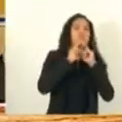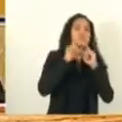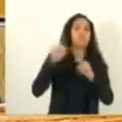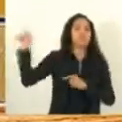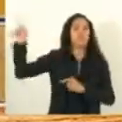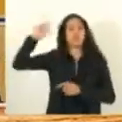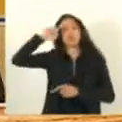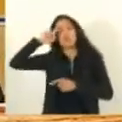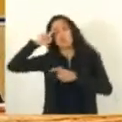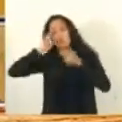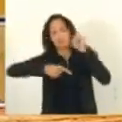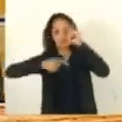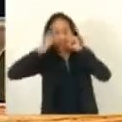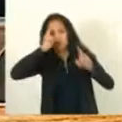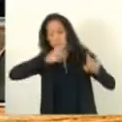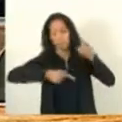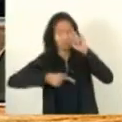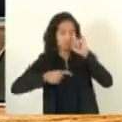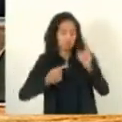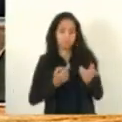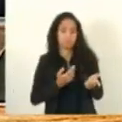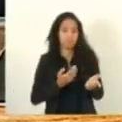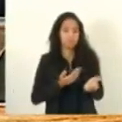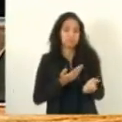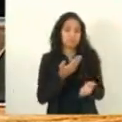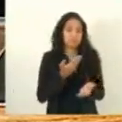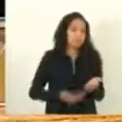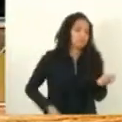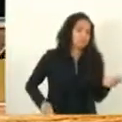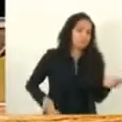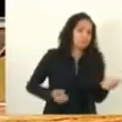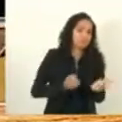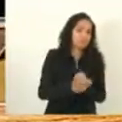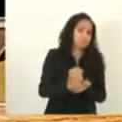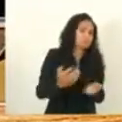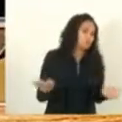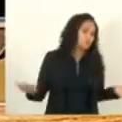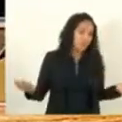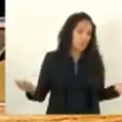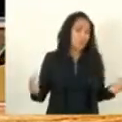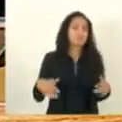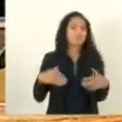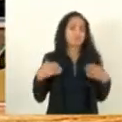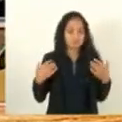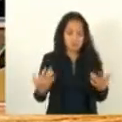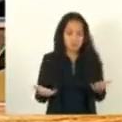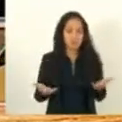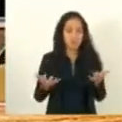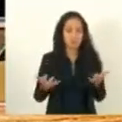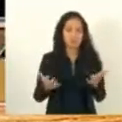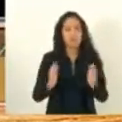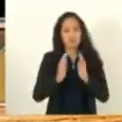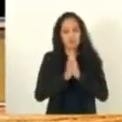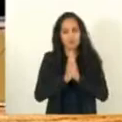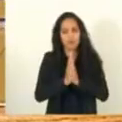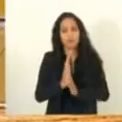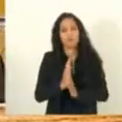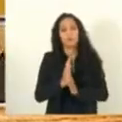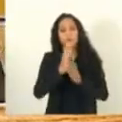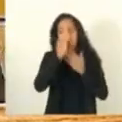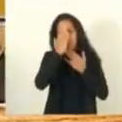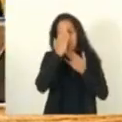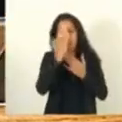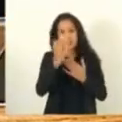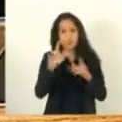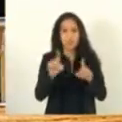lá, não vai sair nada. Então fomos lá, eu quero fazer esse agradecimento. E